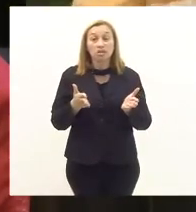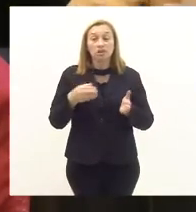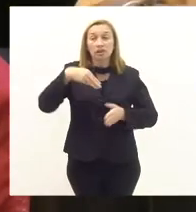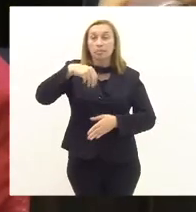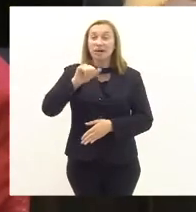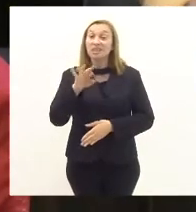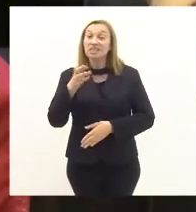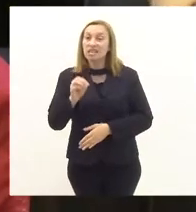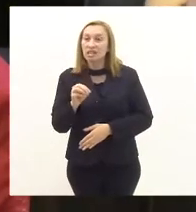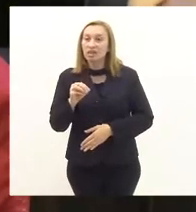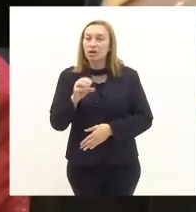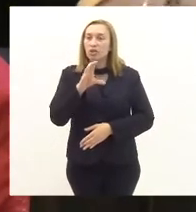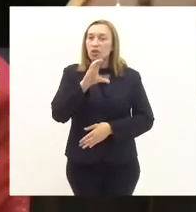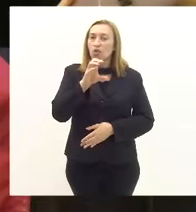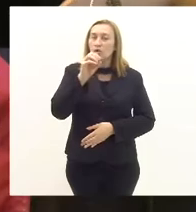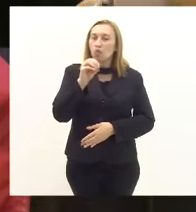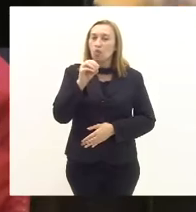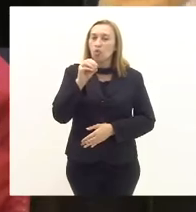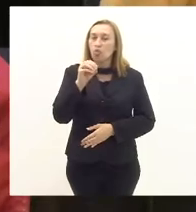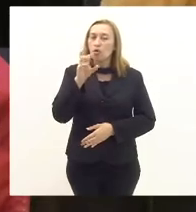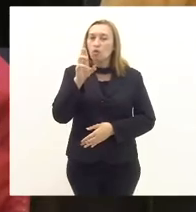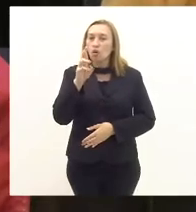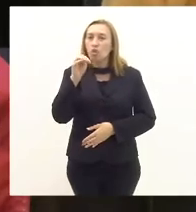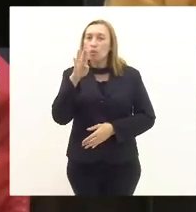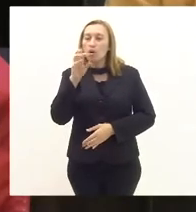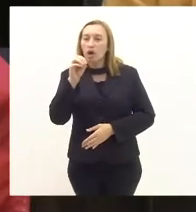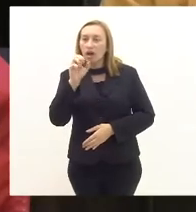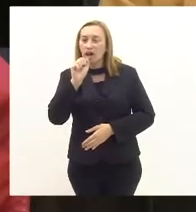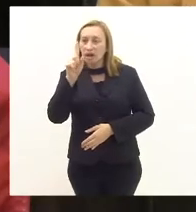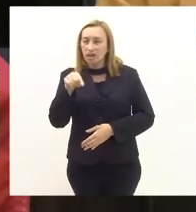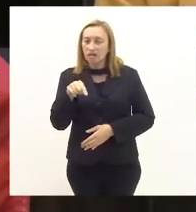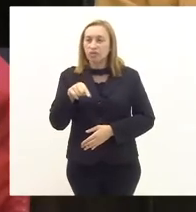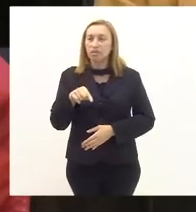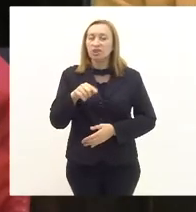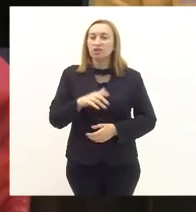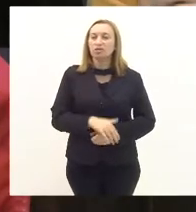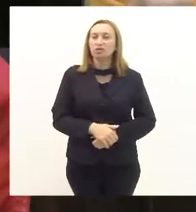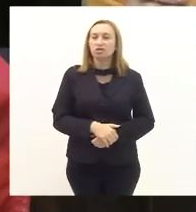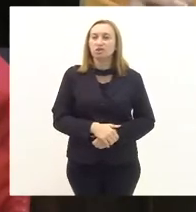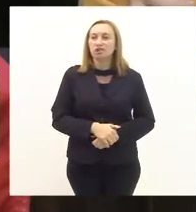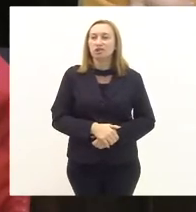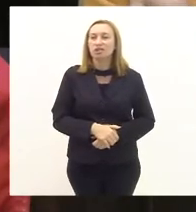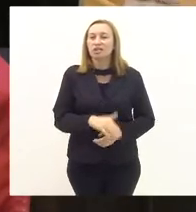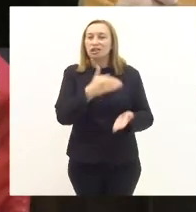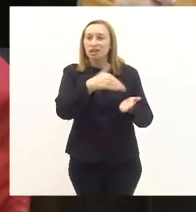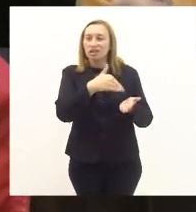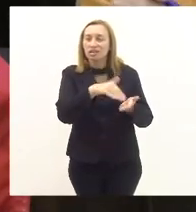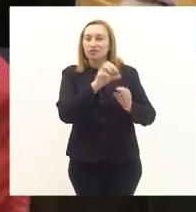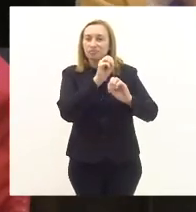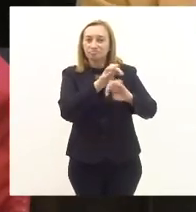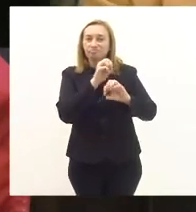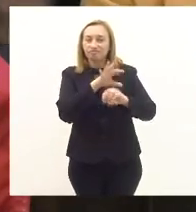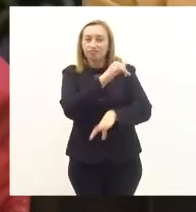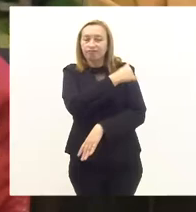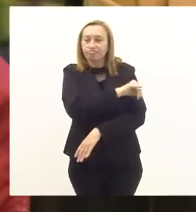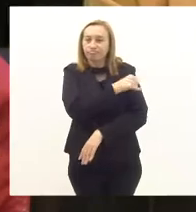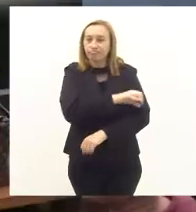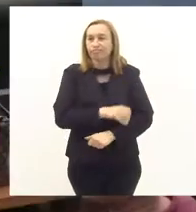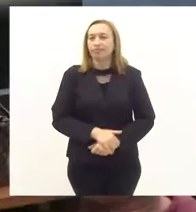Marcelo Corbolan, coordenador da diversidade sexual da Secretaria de Educação do Rio de Janeiro.